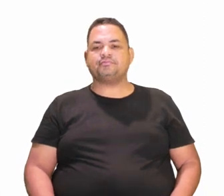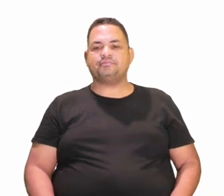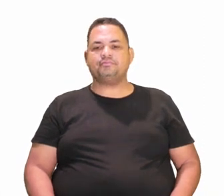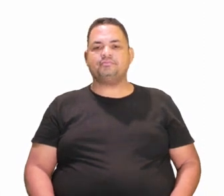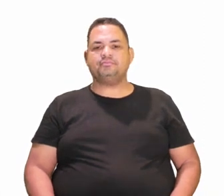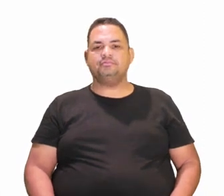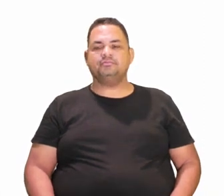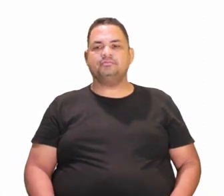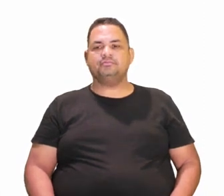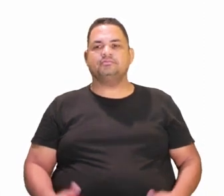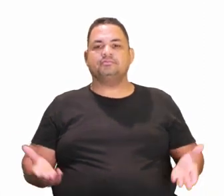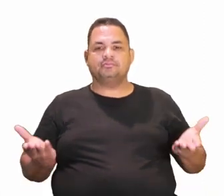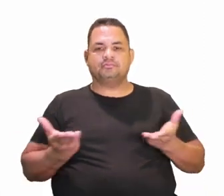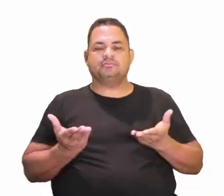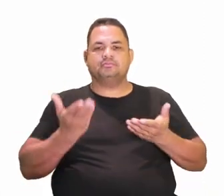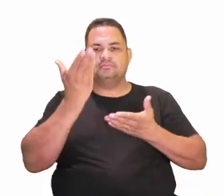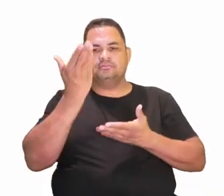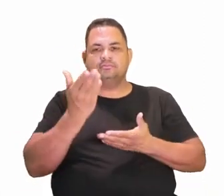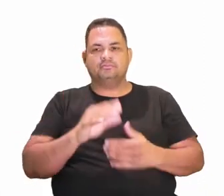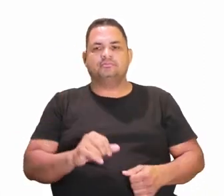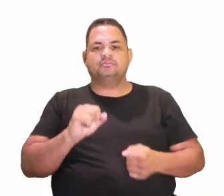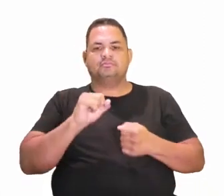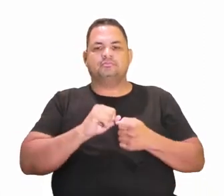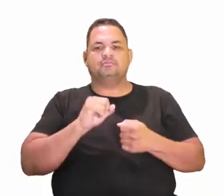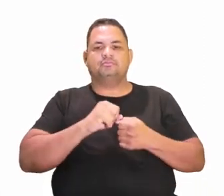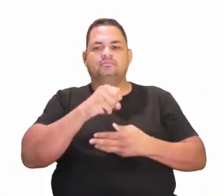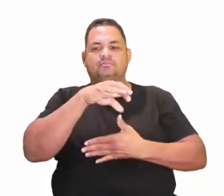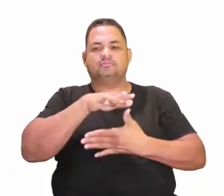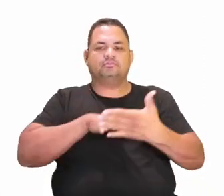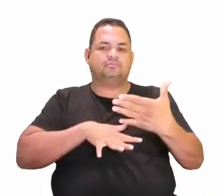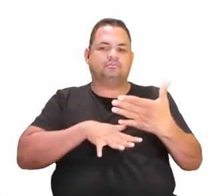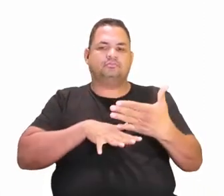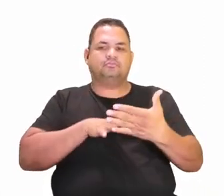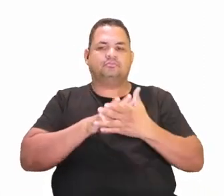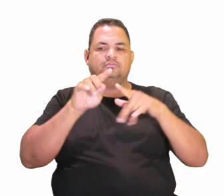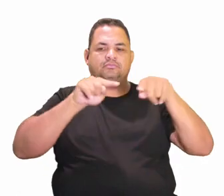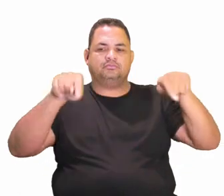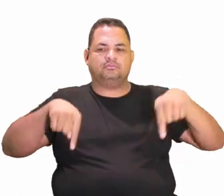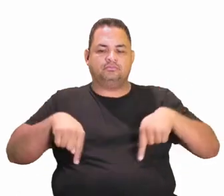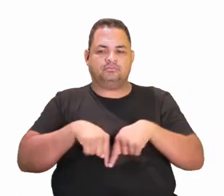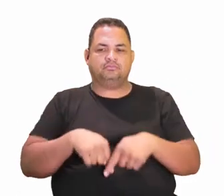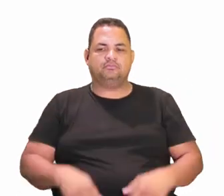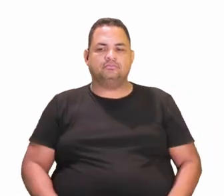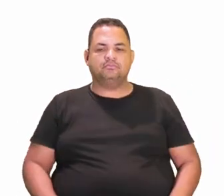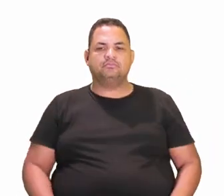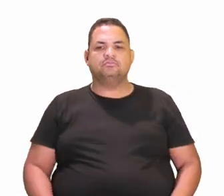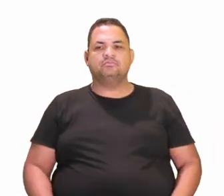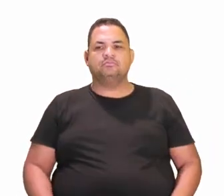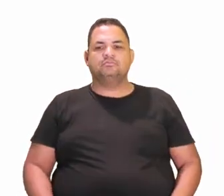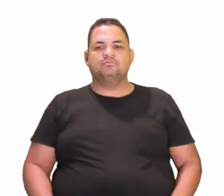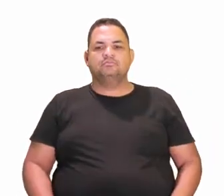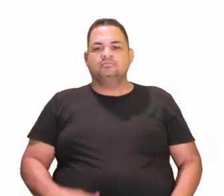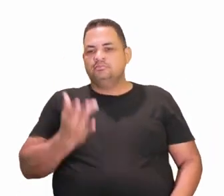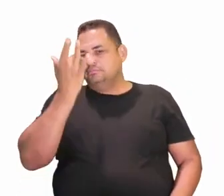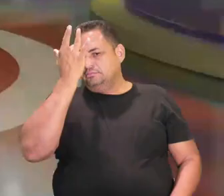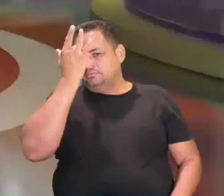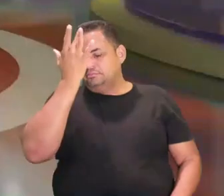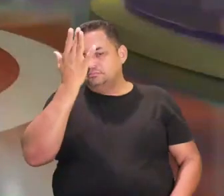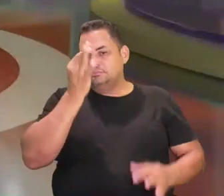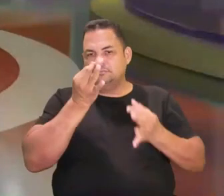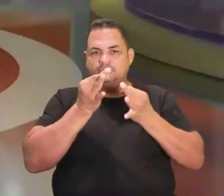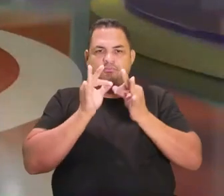E chegou o momento da atividade de sala. Tá bem fácil, tá